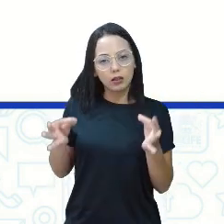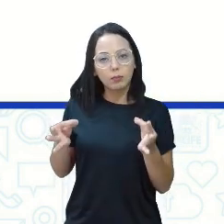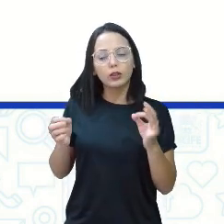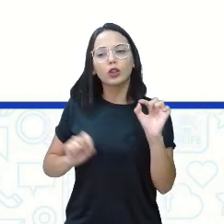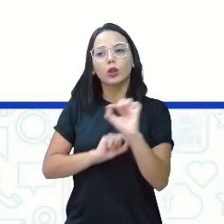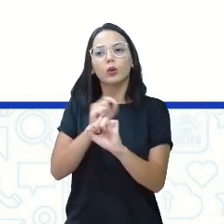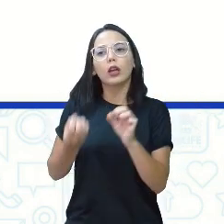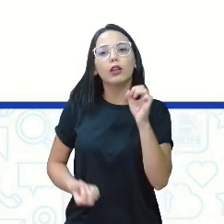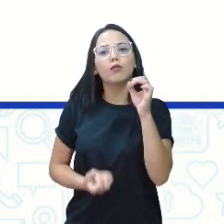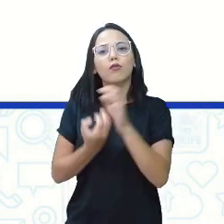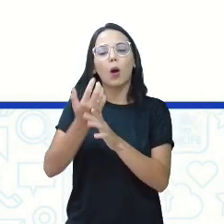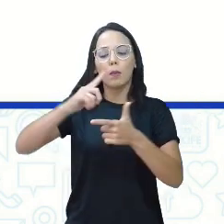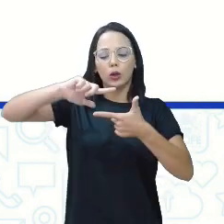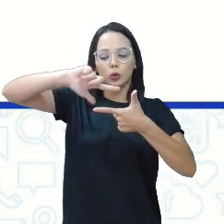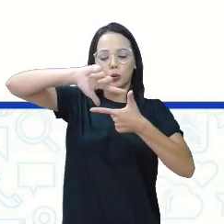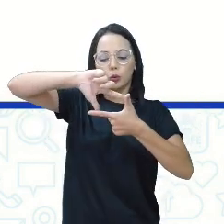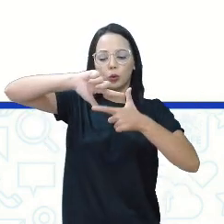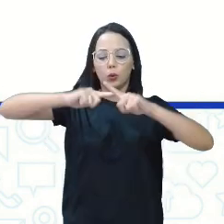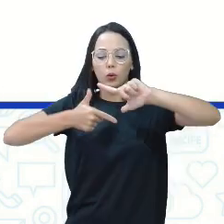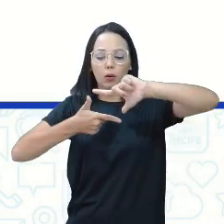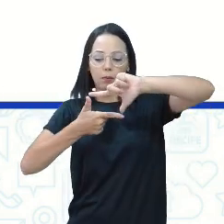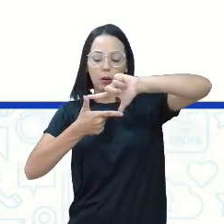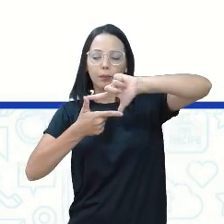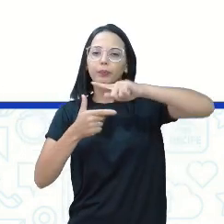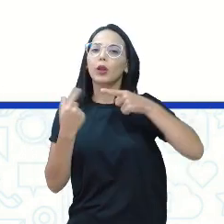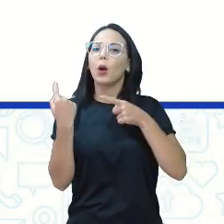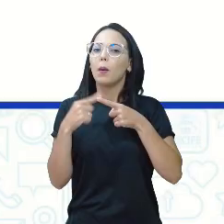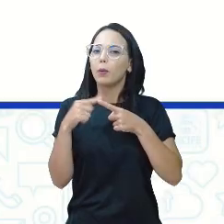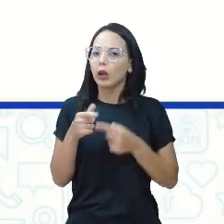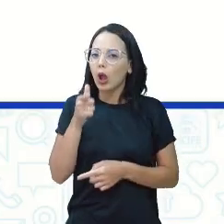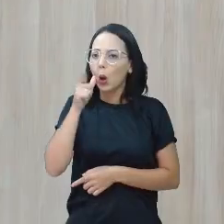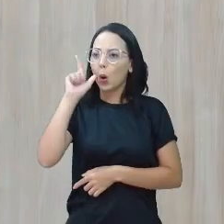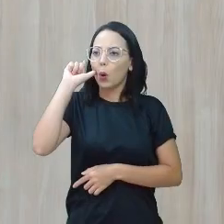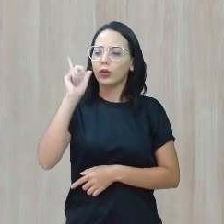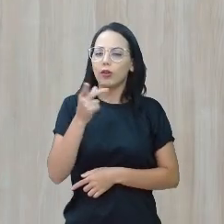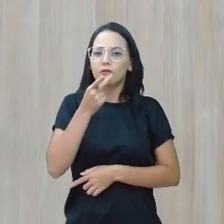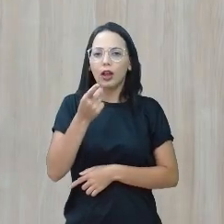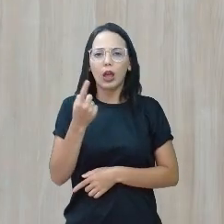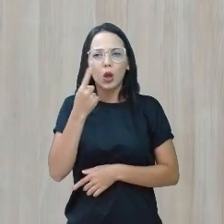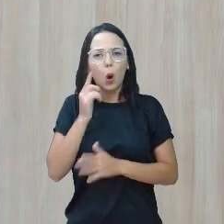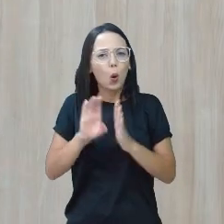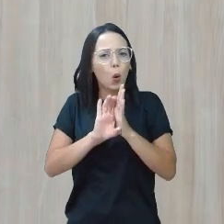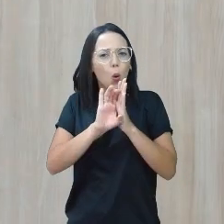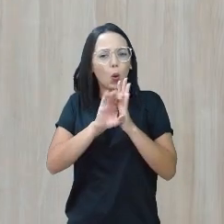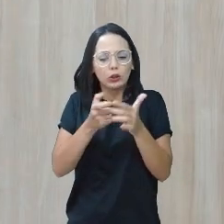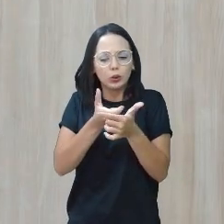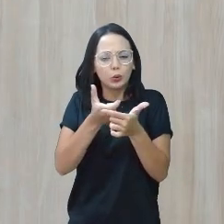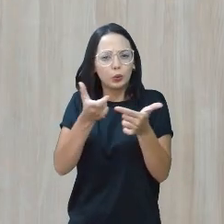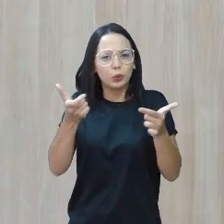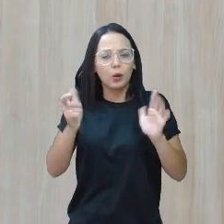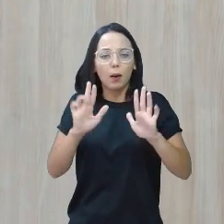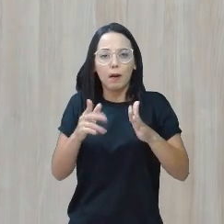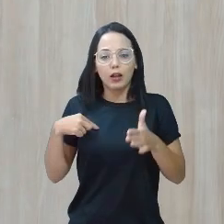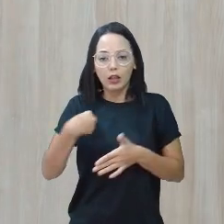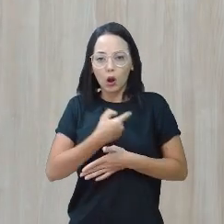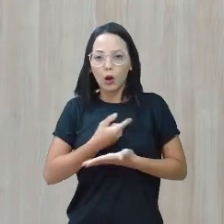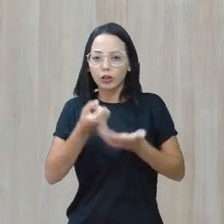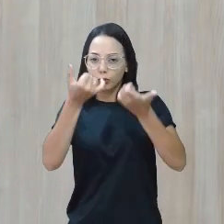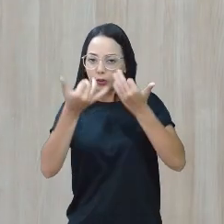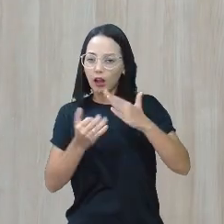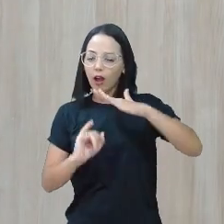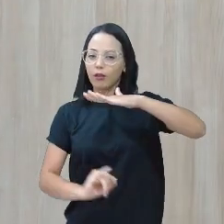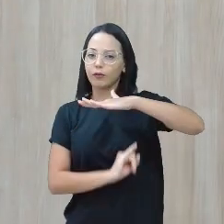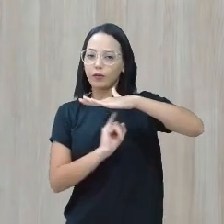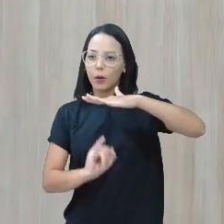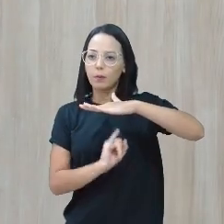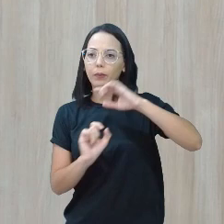que forma o polígono. Aí ontem mesmo eu disse assim, gente, essa definição tá muito ampla. Vamos para uma ideia mais informal? Que